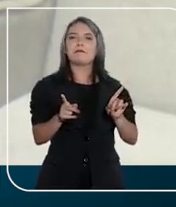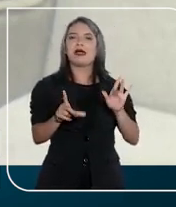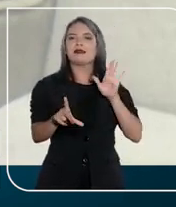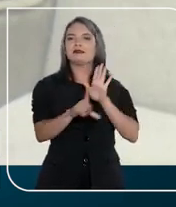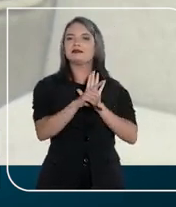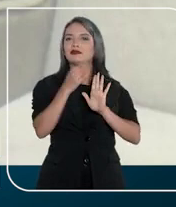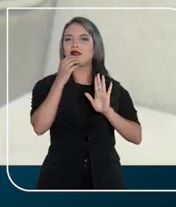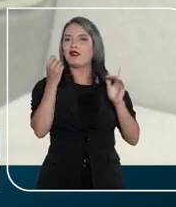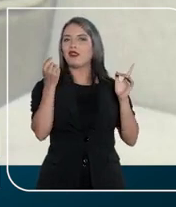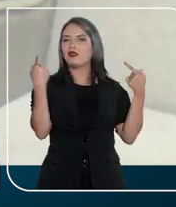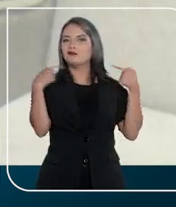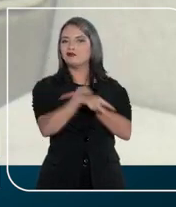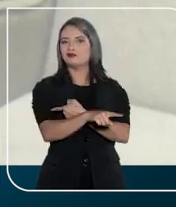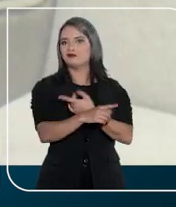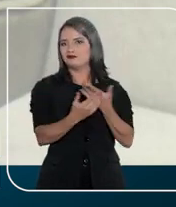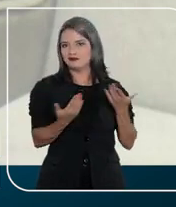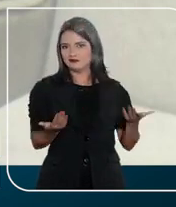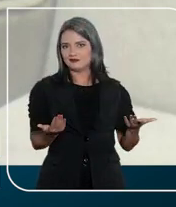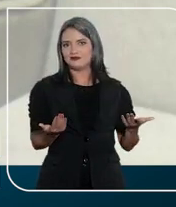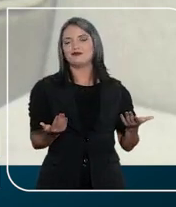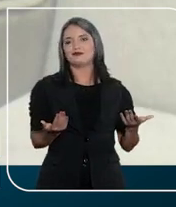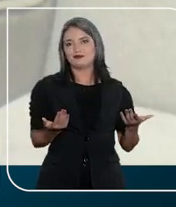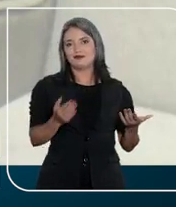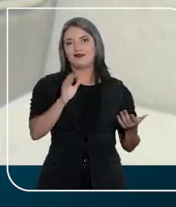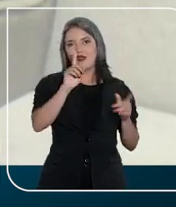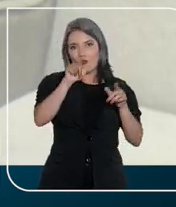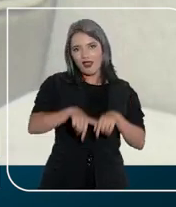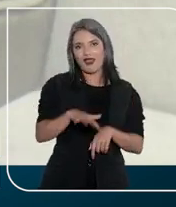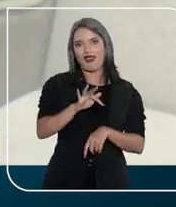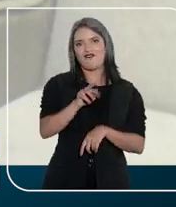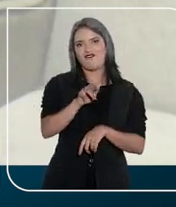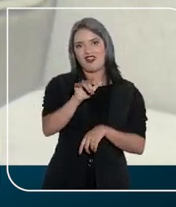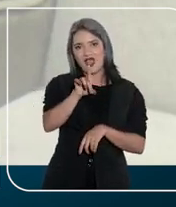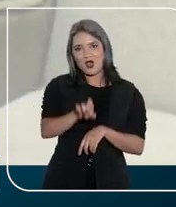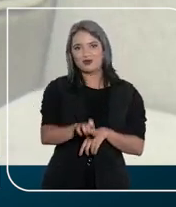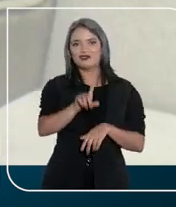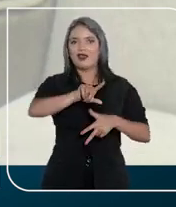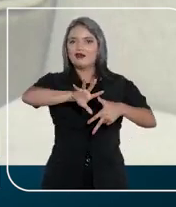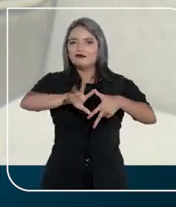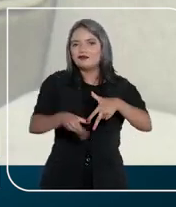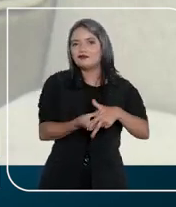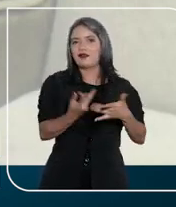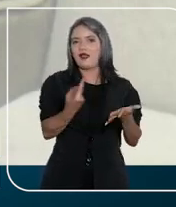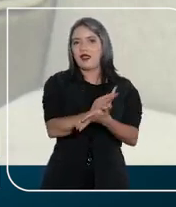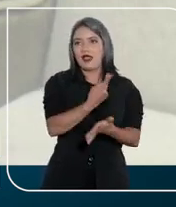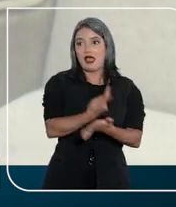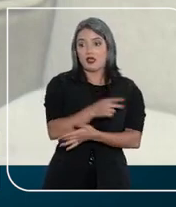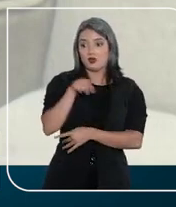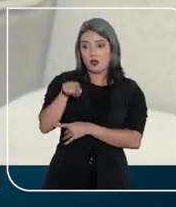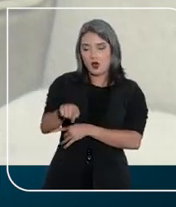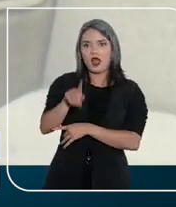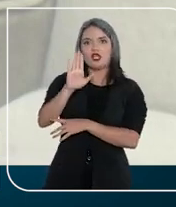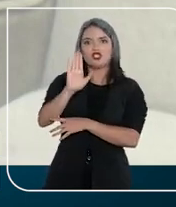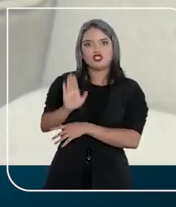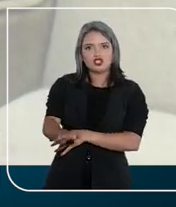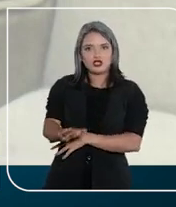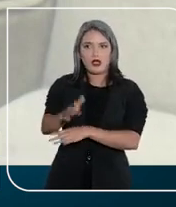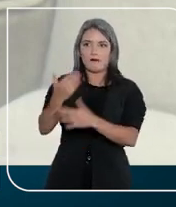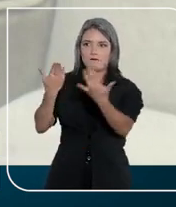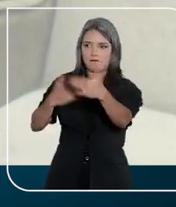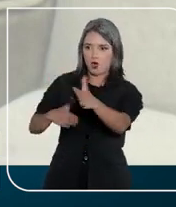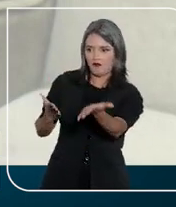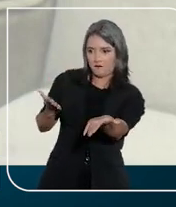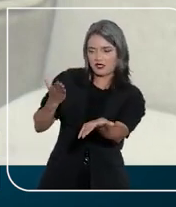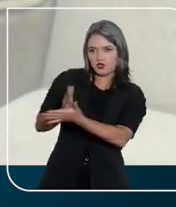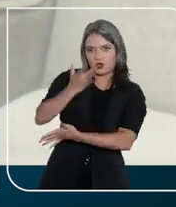indevida, né? Há, de certa forma, uma fraude ao concurso, porque se tem ali candidatos aprovados, aptos a